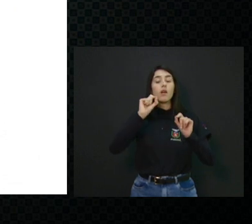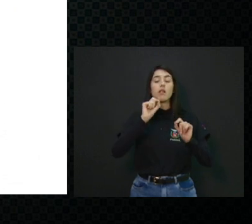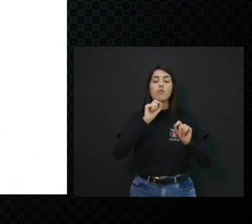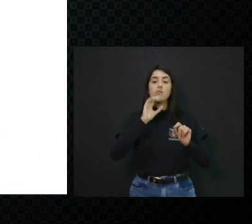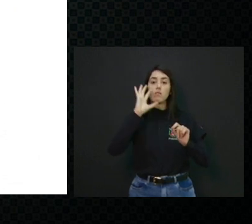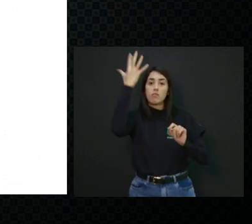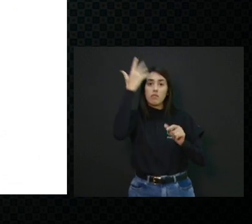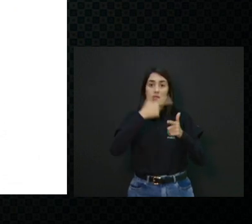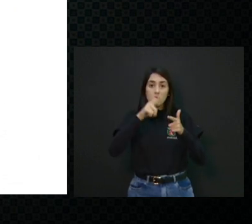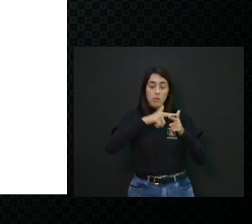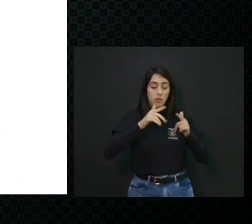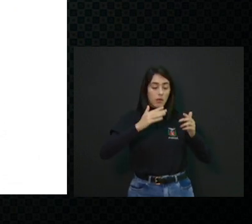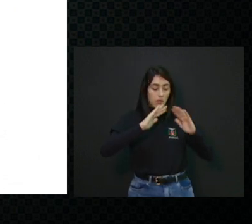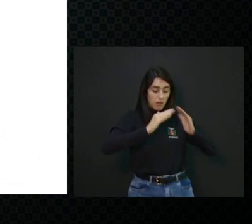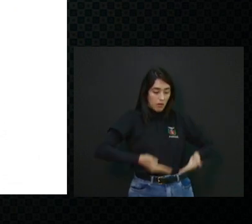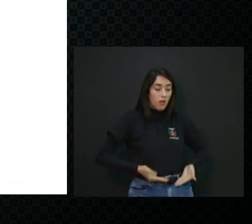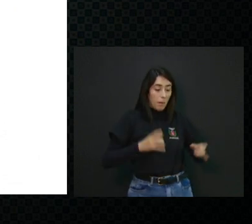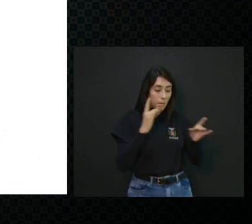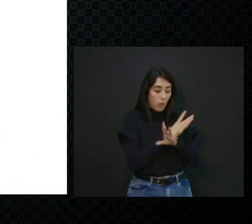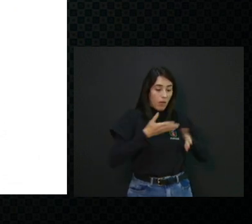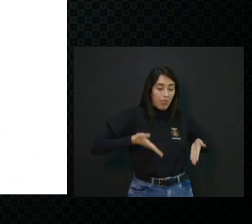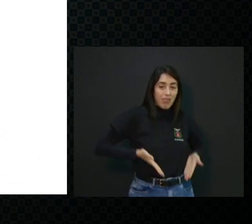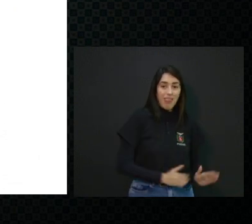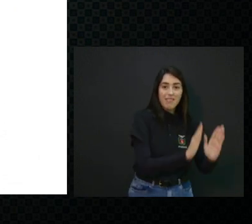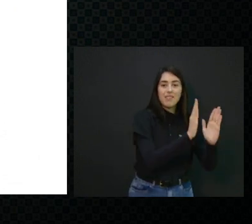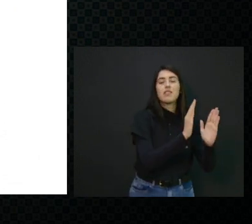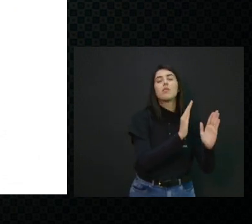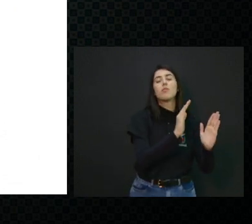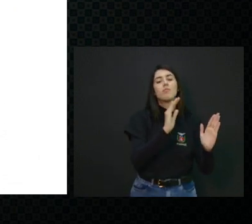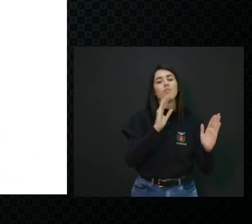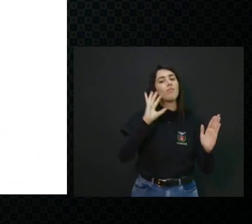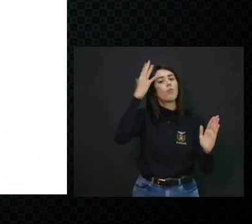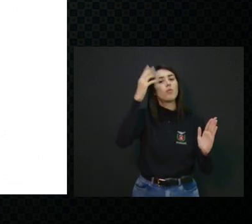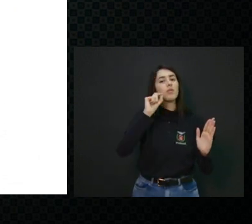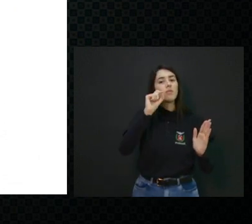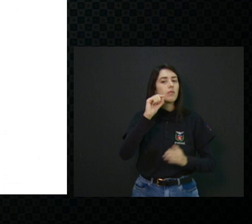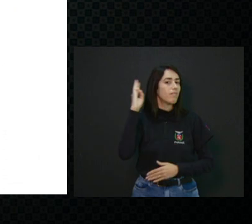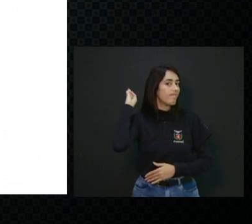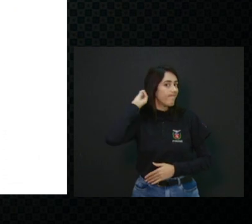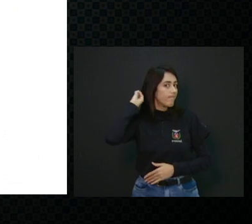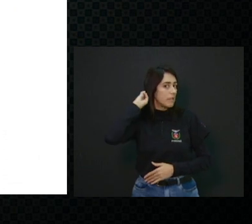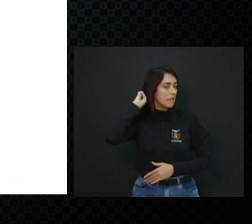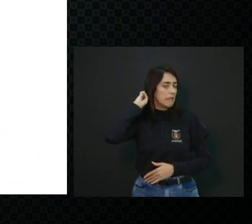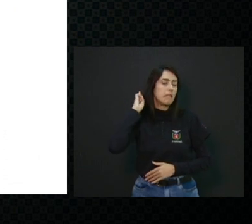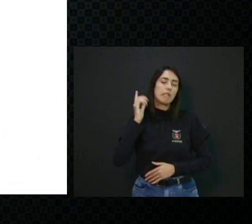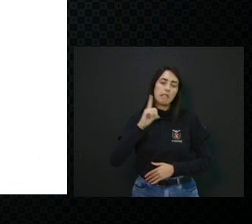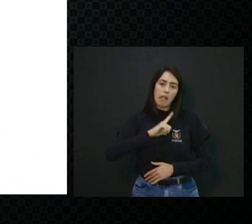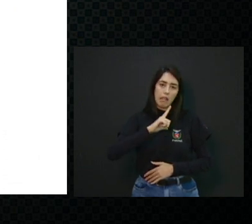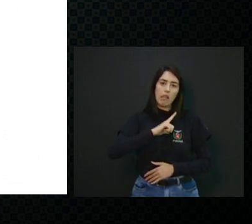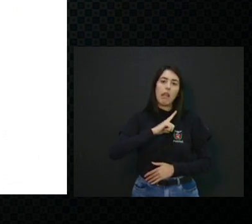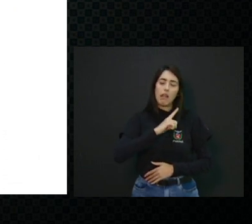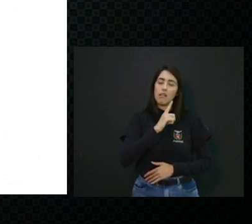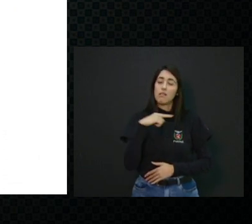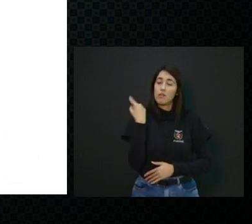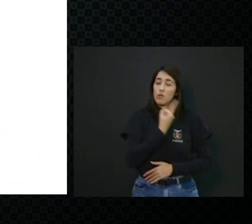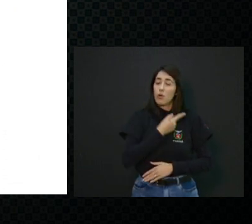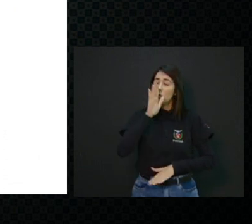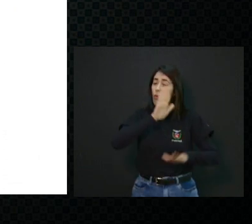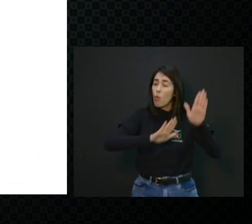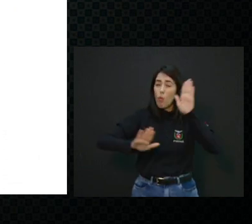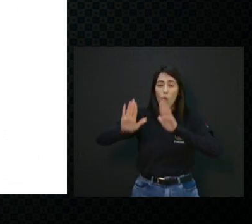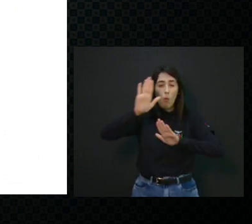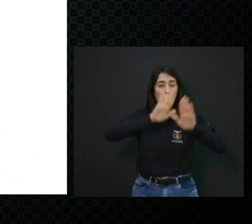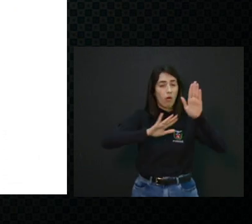né, que eu chamo de as fatalidades. A própria meningite, que agora nós estamos tomando muito cuidado também,